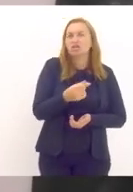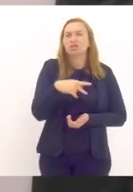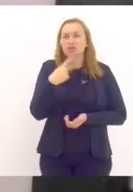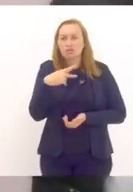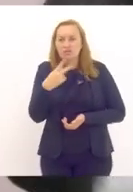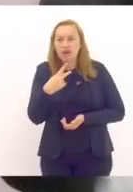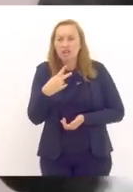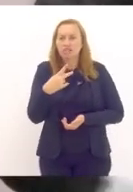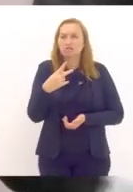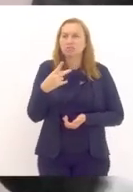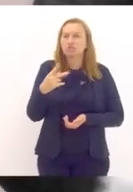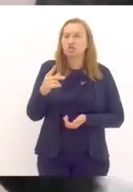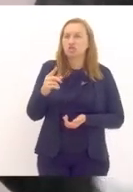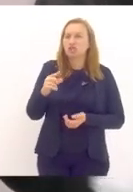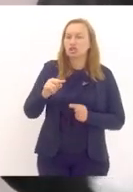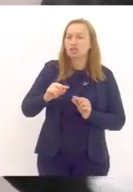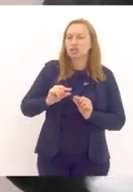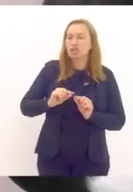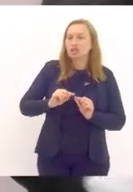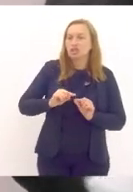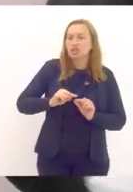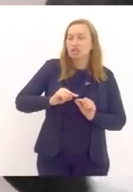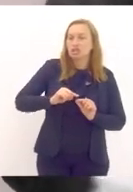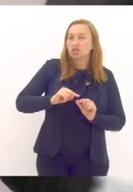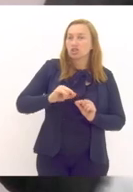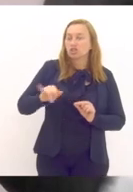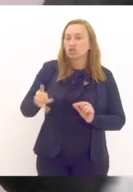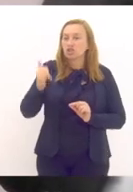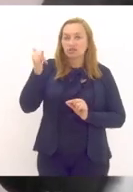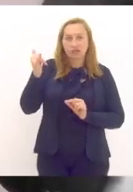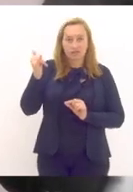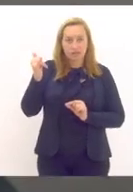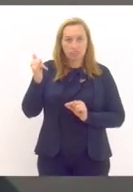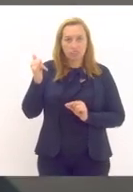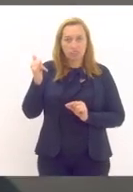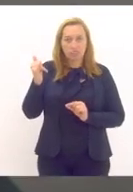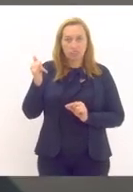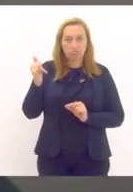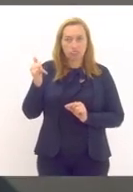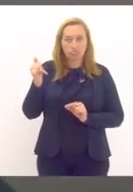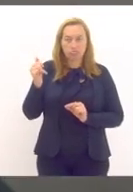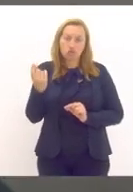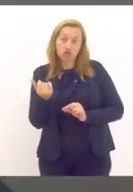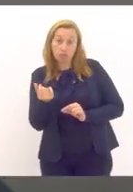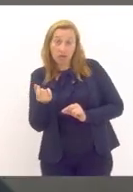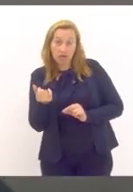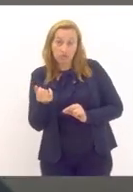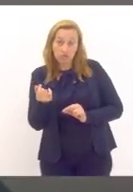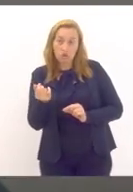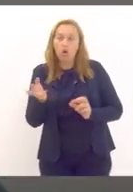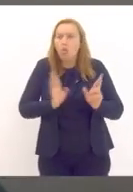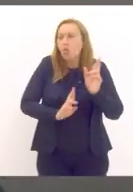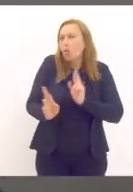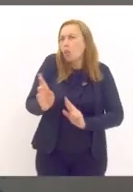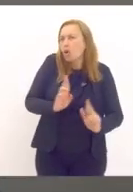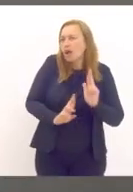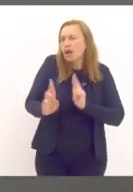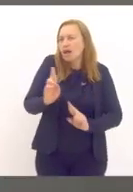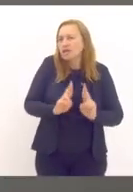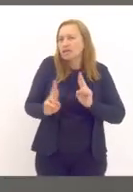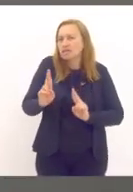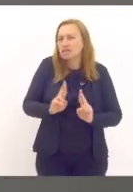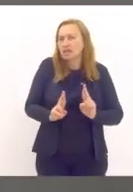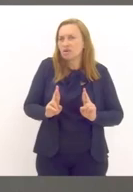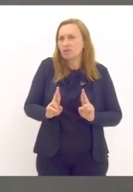de crescimento, estamos falando de inflação, ou seja, de preço. Com relação à nossa segunda